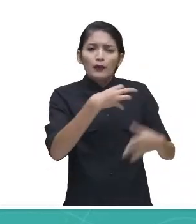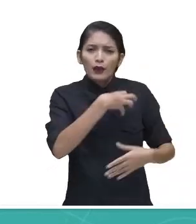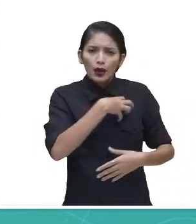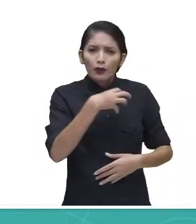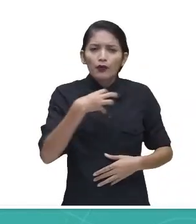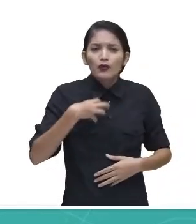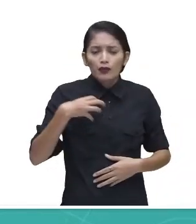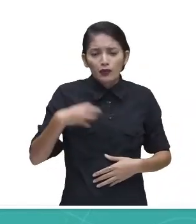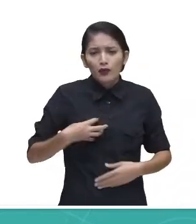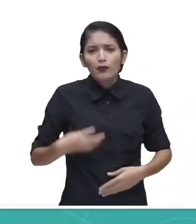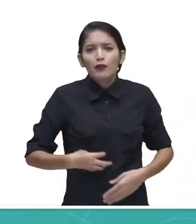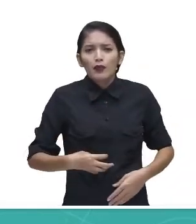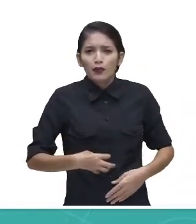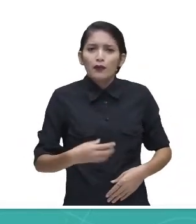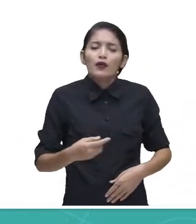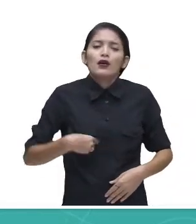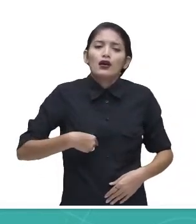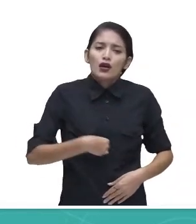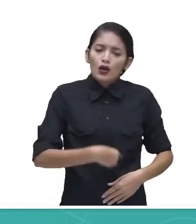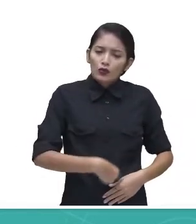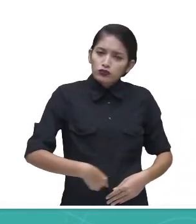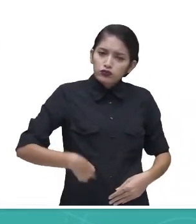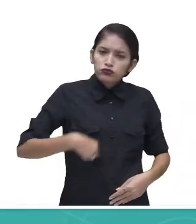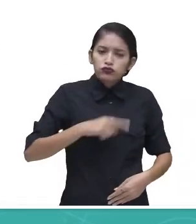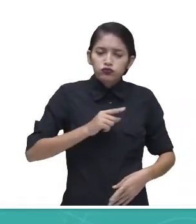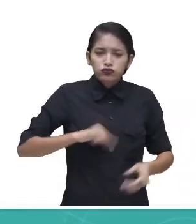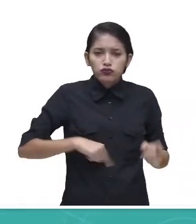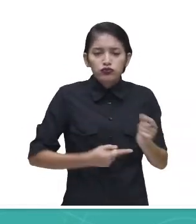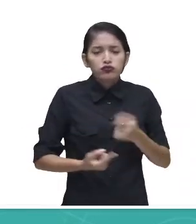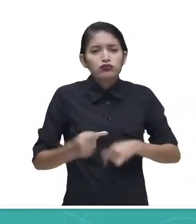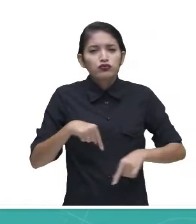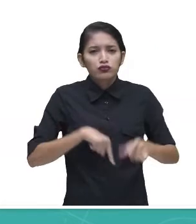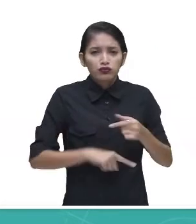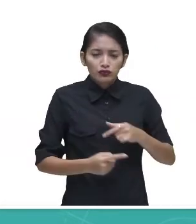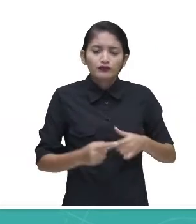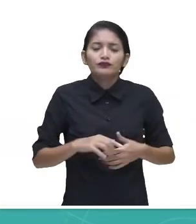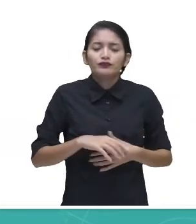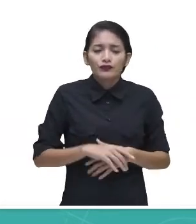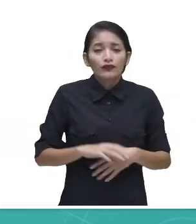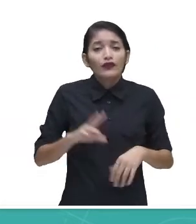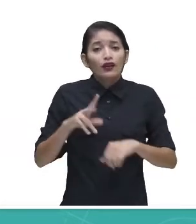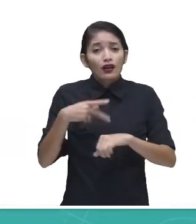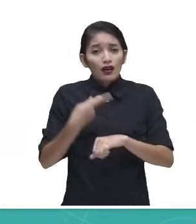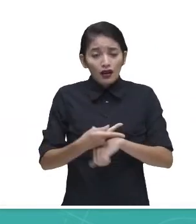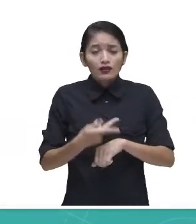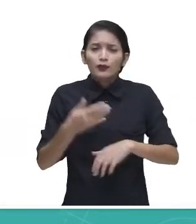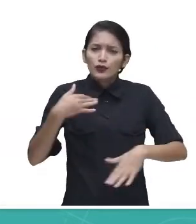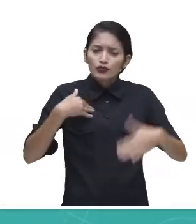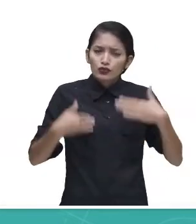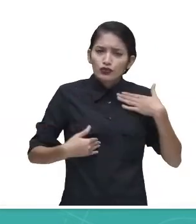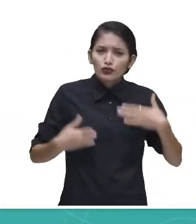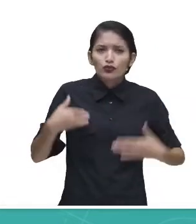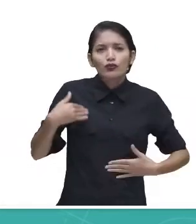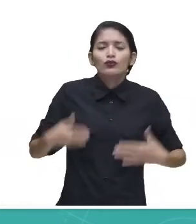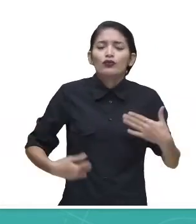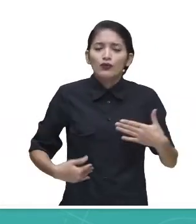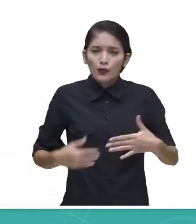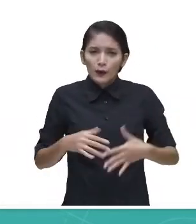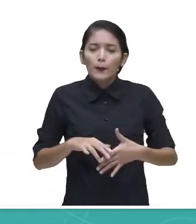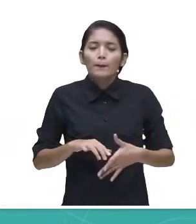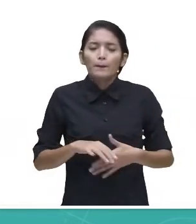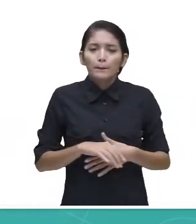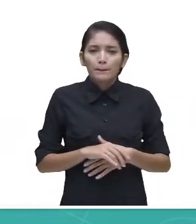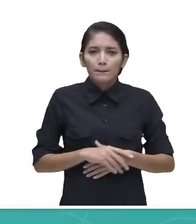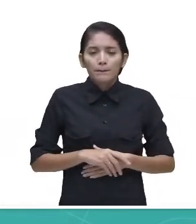você tem organização e eles formam tecido, tecido formam órgãos e órgãos formam sistemas, e os